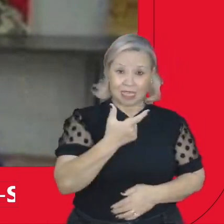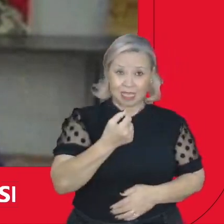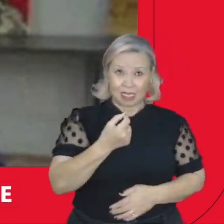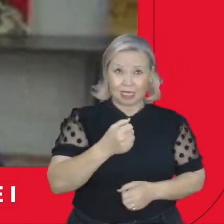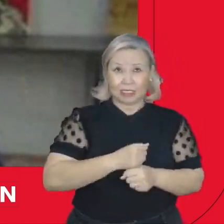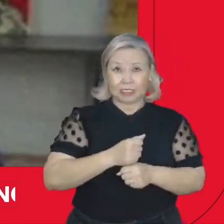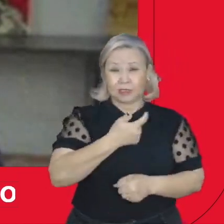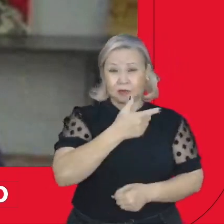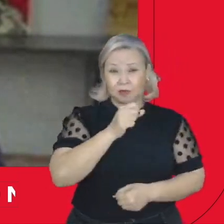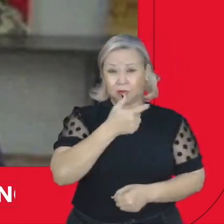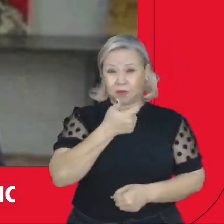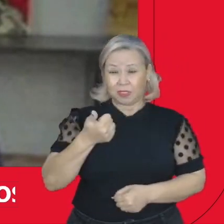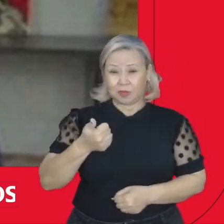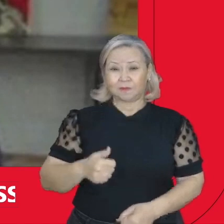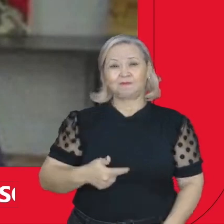2021,